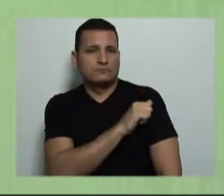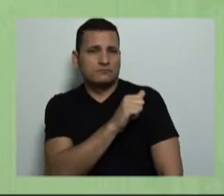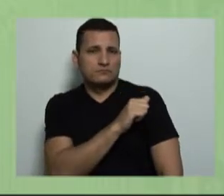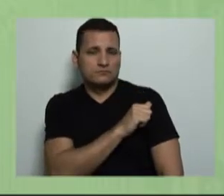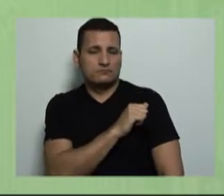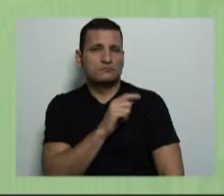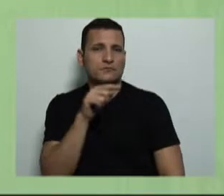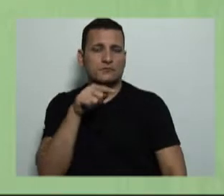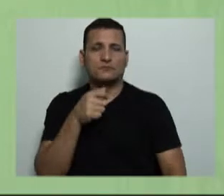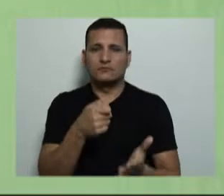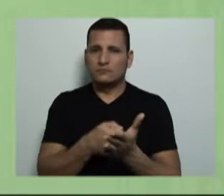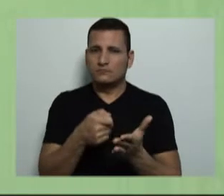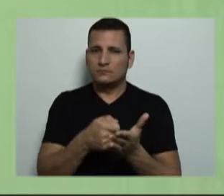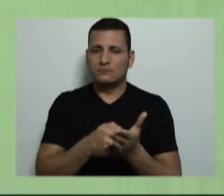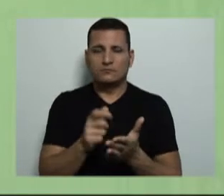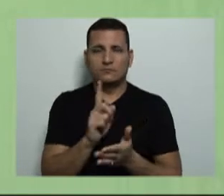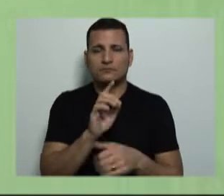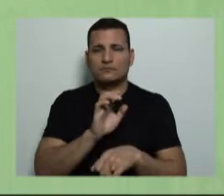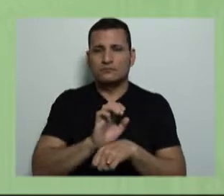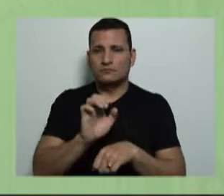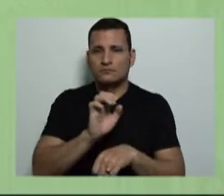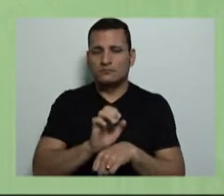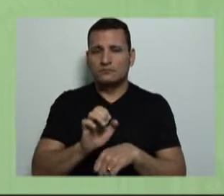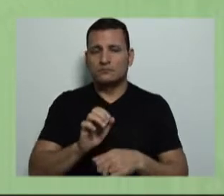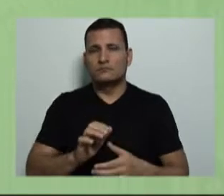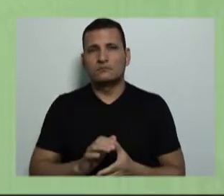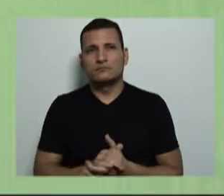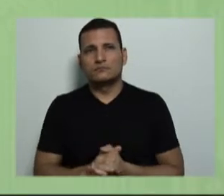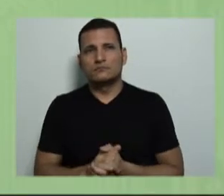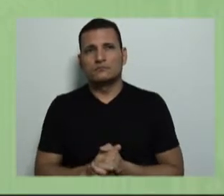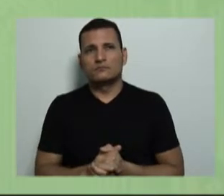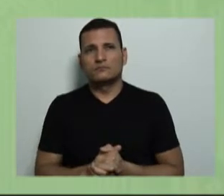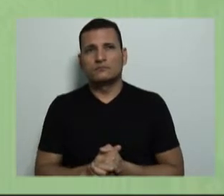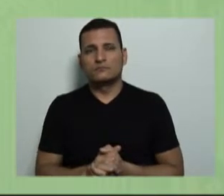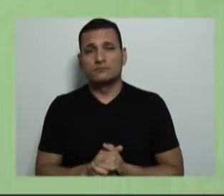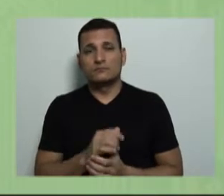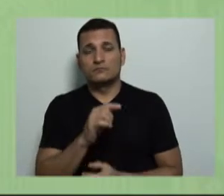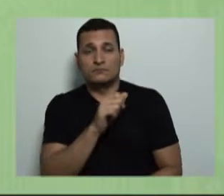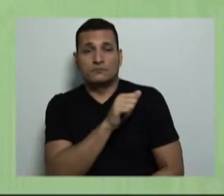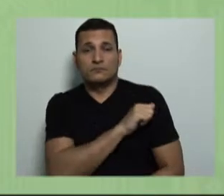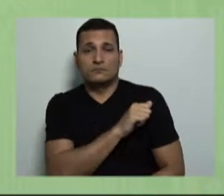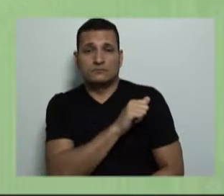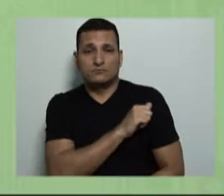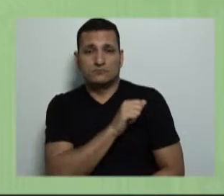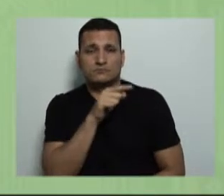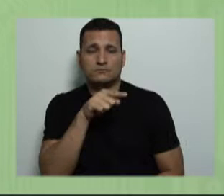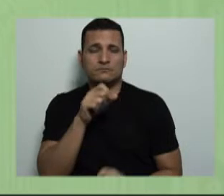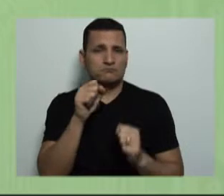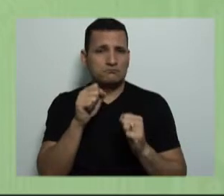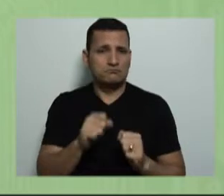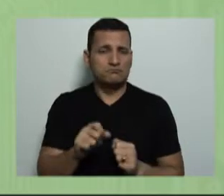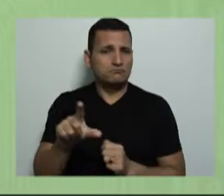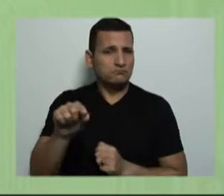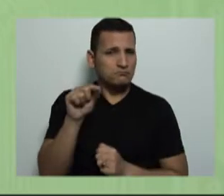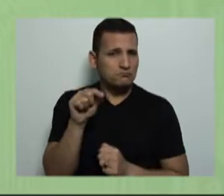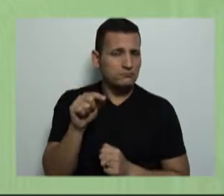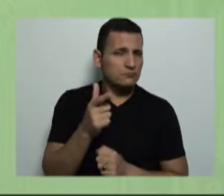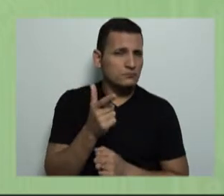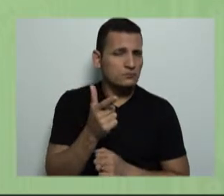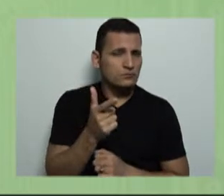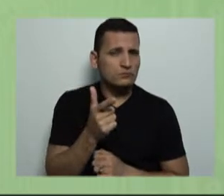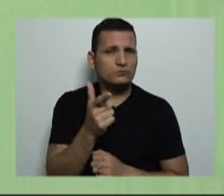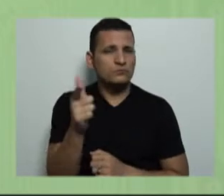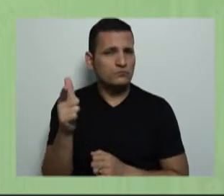será obrigado a fazer o estágio. O educando poderá optar por outras formas